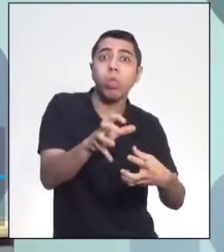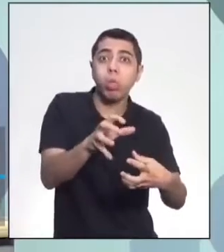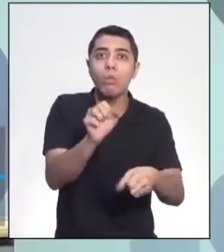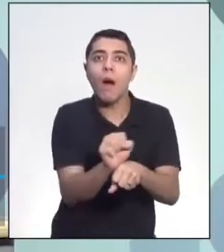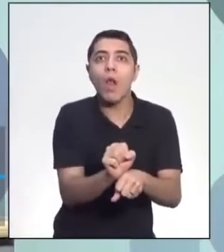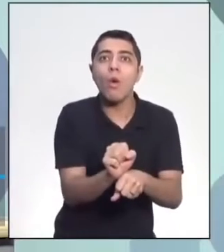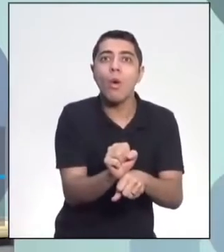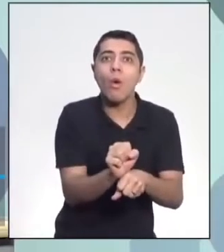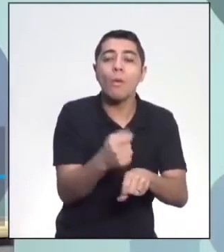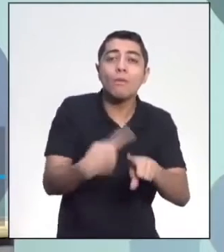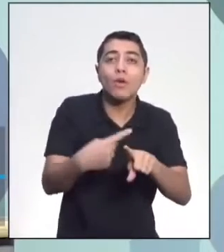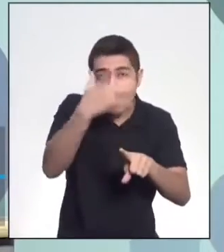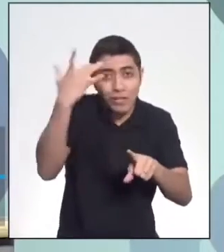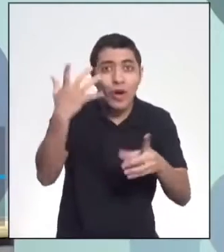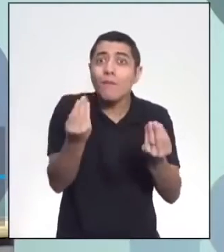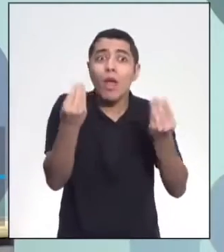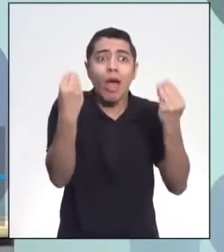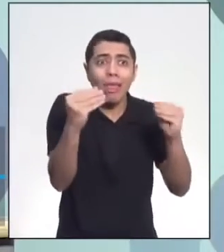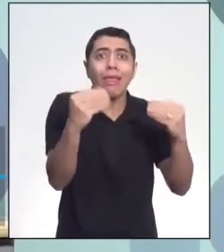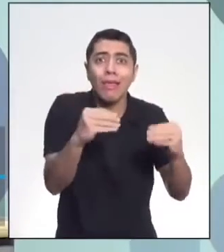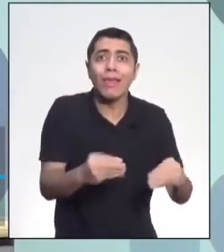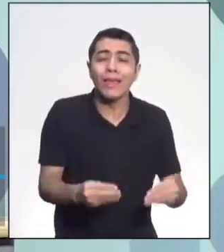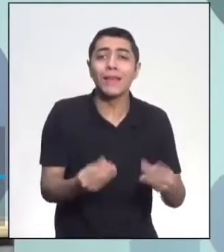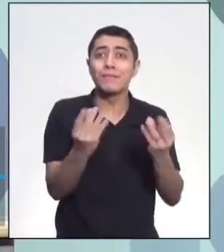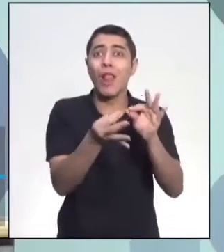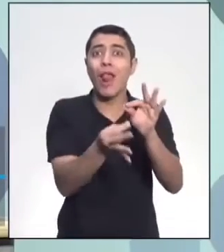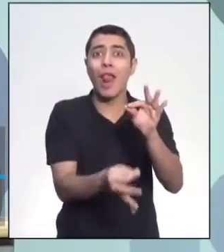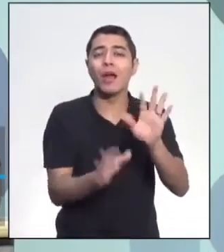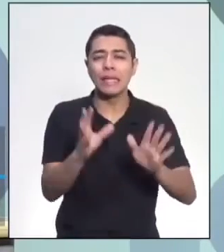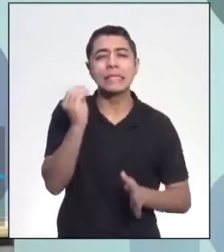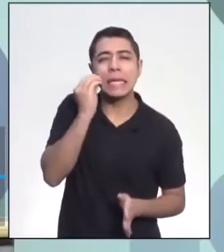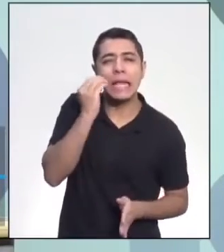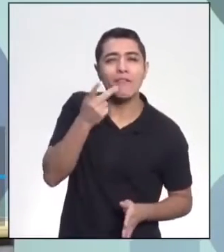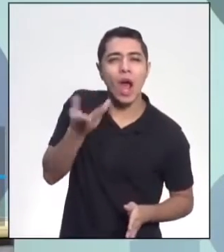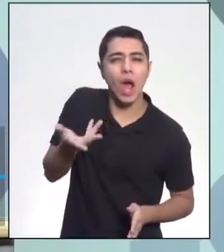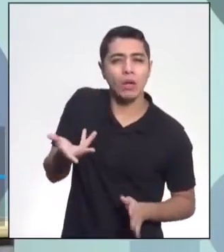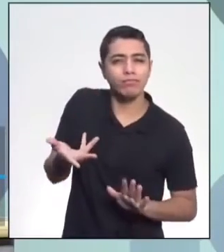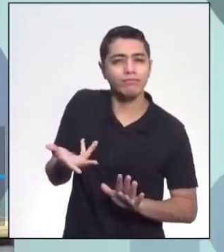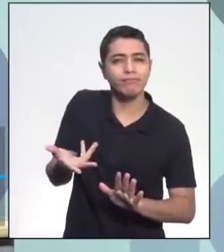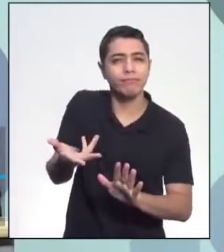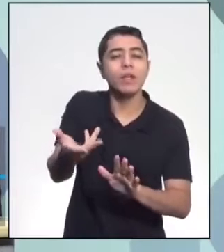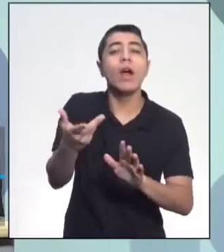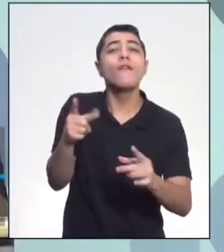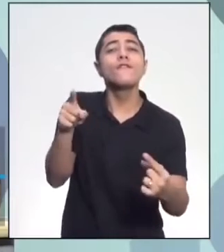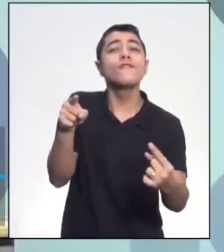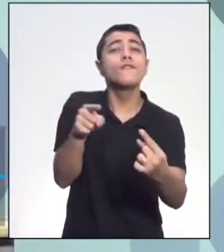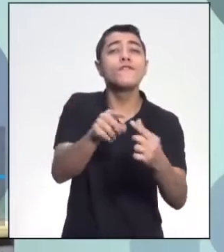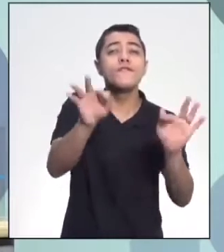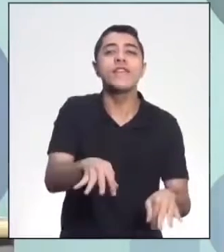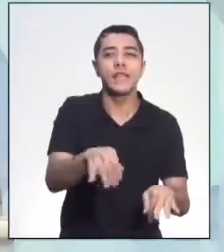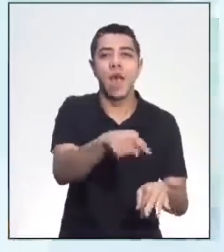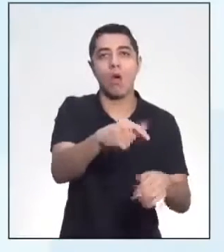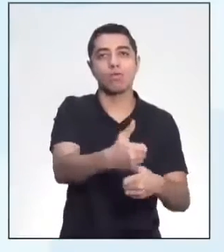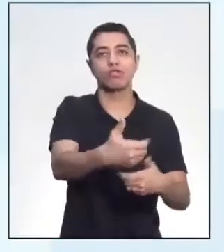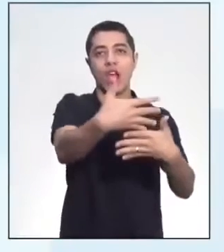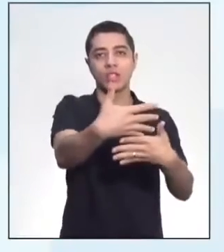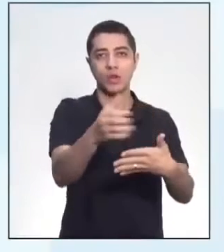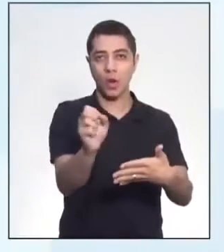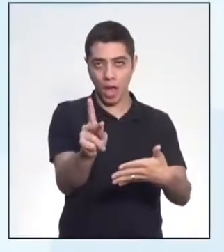não consegui fazer tantos prints, mas vamos tentar correr para falar disso no final? Quais são os favor. objetivos da aula? Aí na telinha para